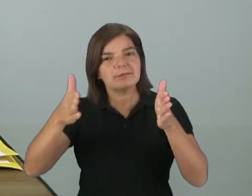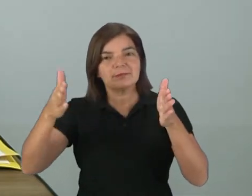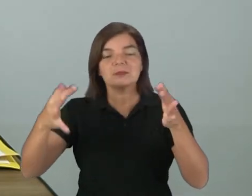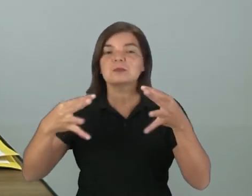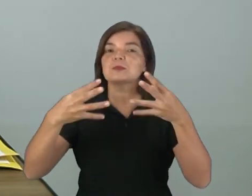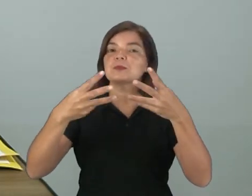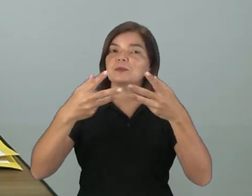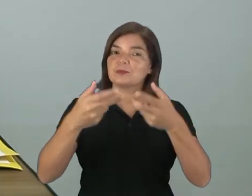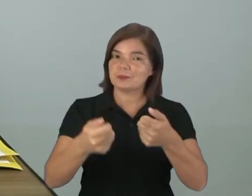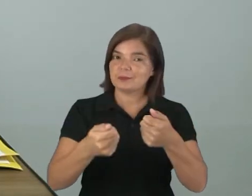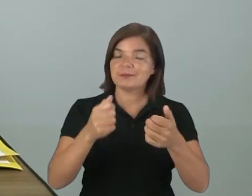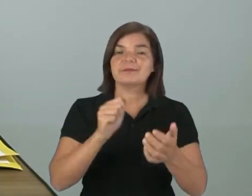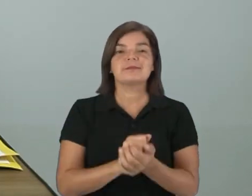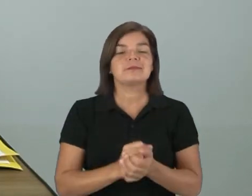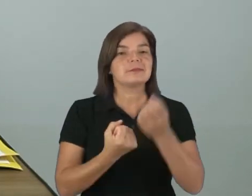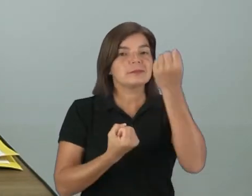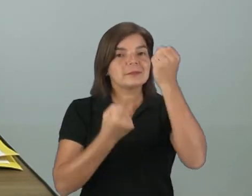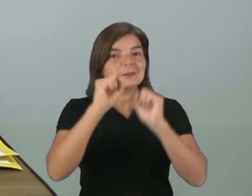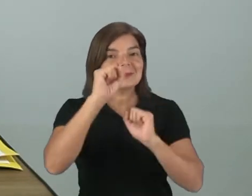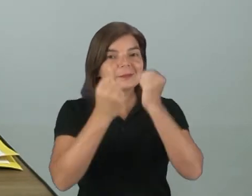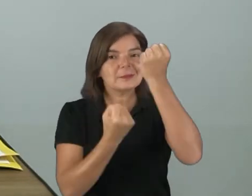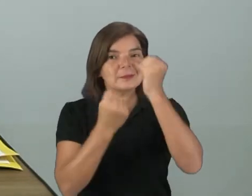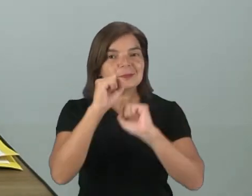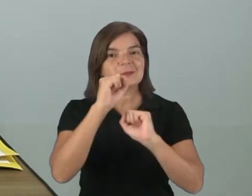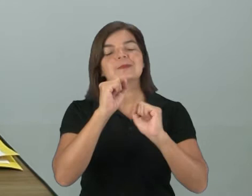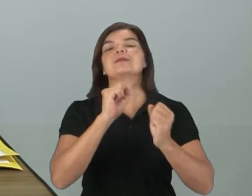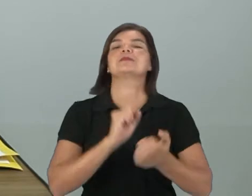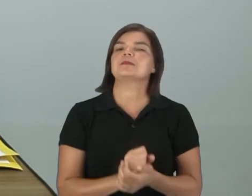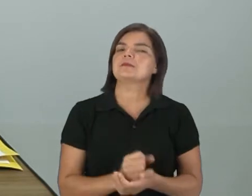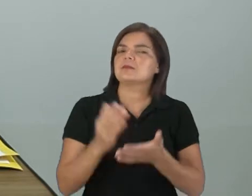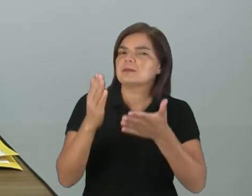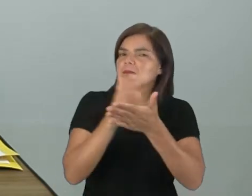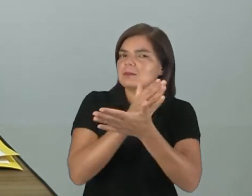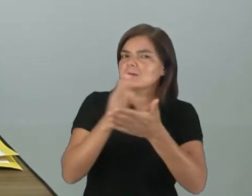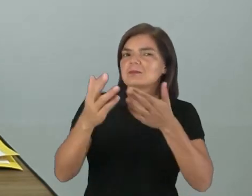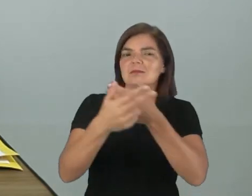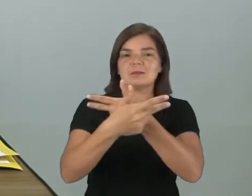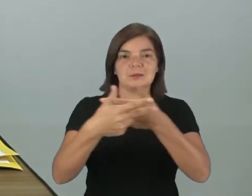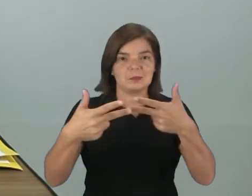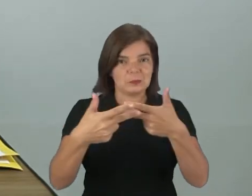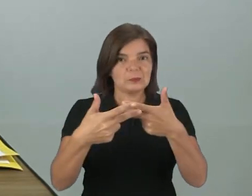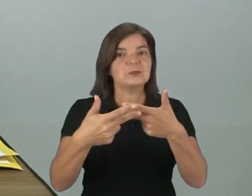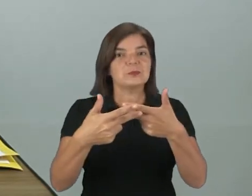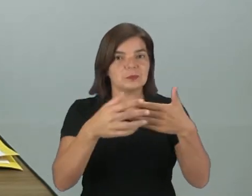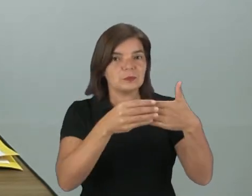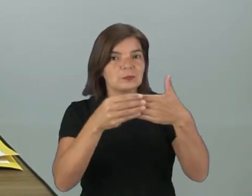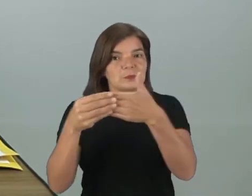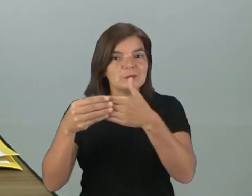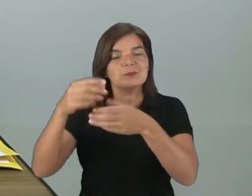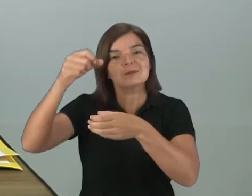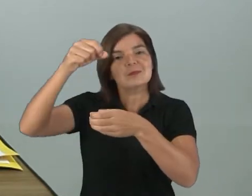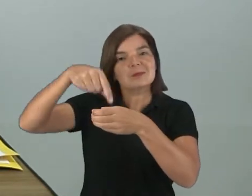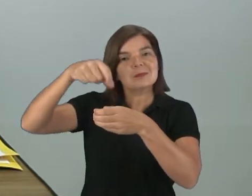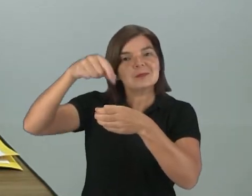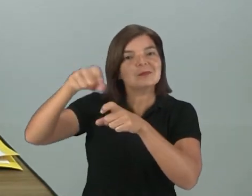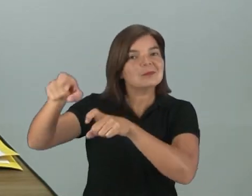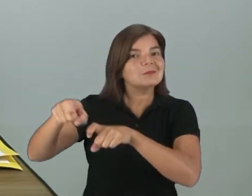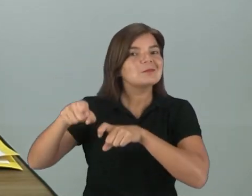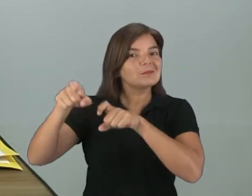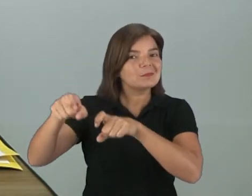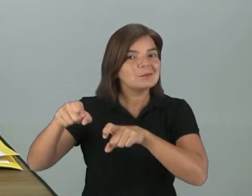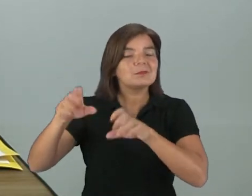um processo de industrialização. Alguns produtos que vêm da agricultura estão